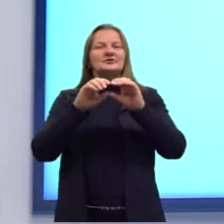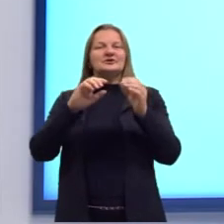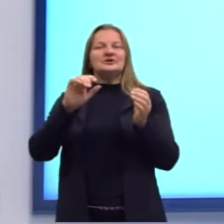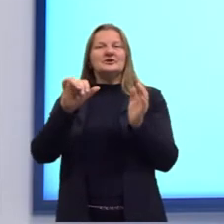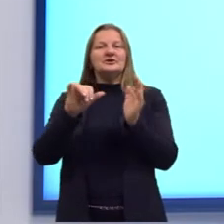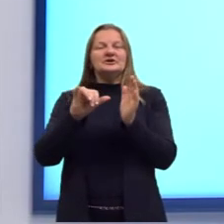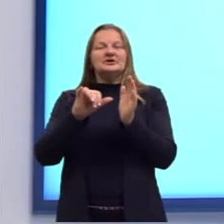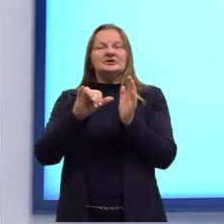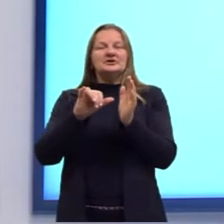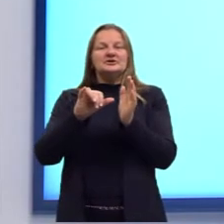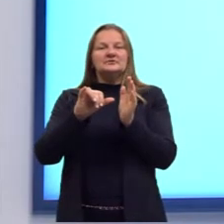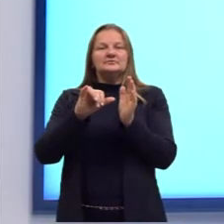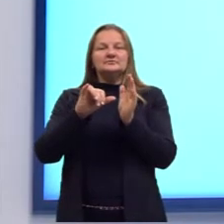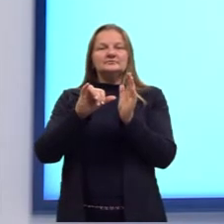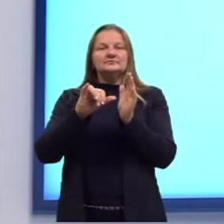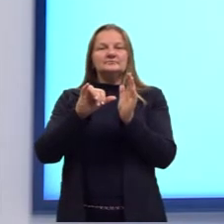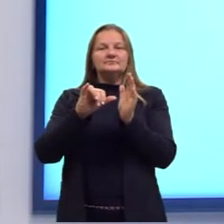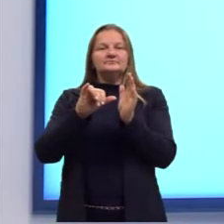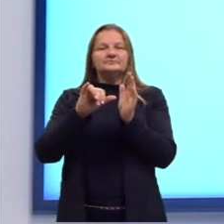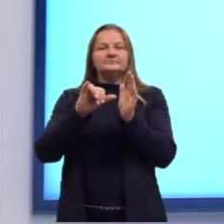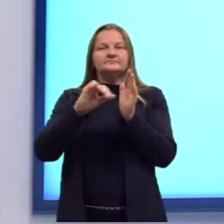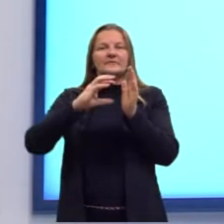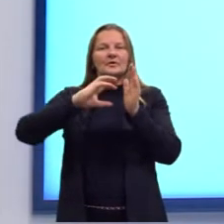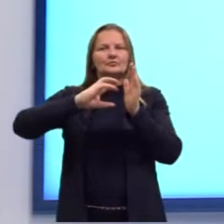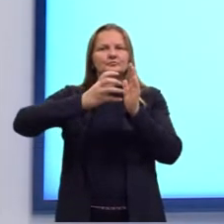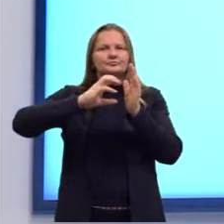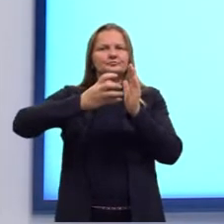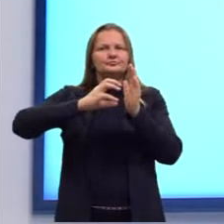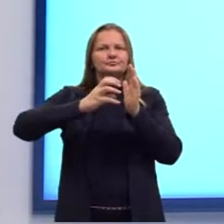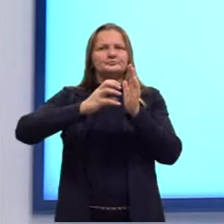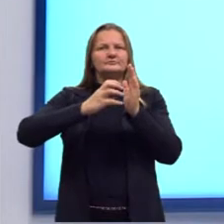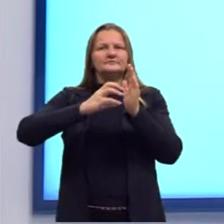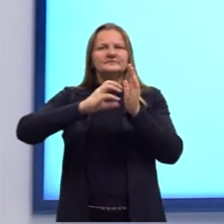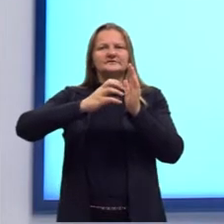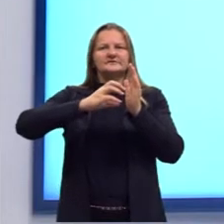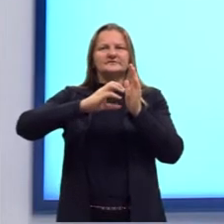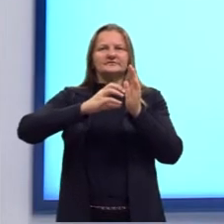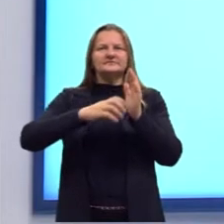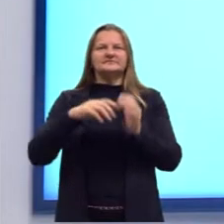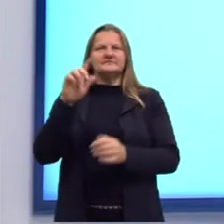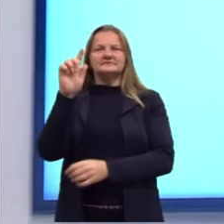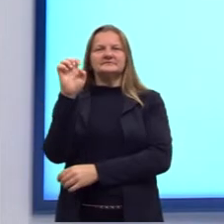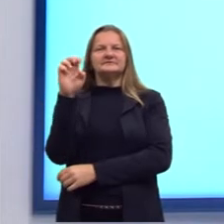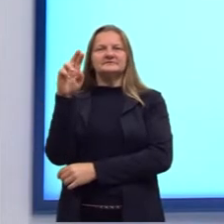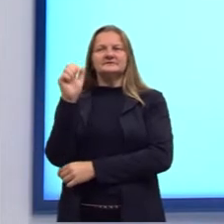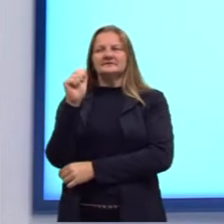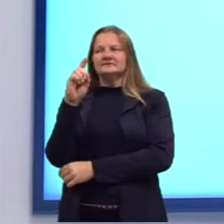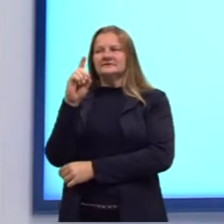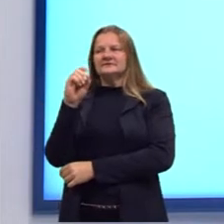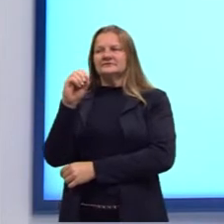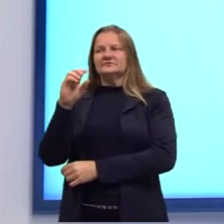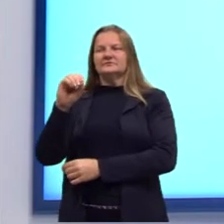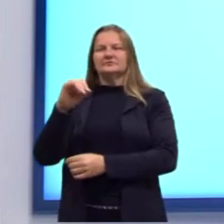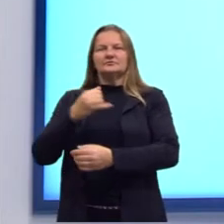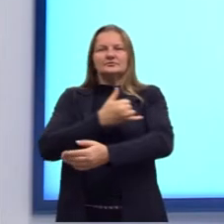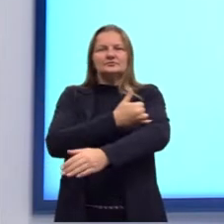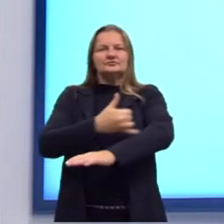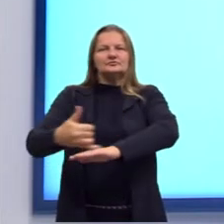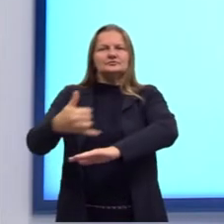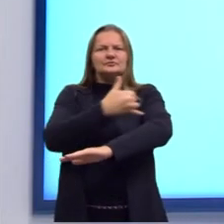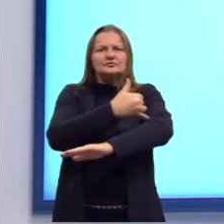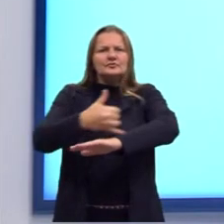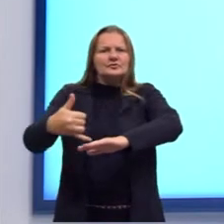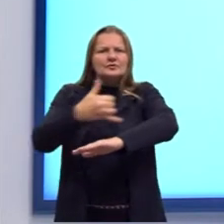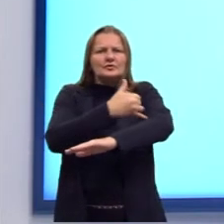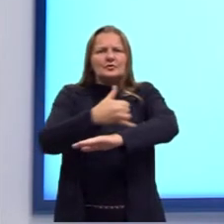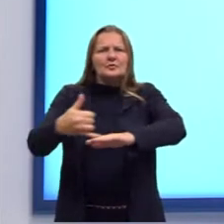geradores elétricos tá então geradores são aquelas fontes de energia elétrica eles transformam então outros tipos de